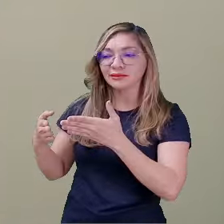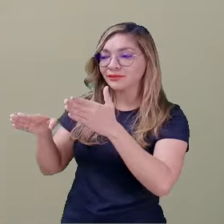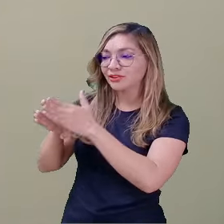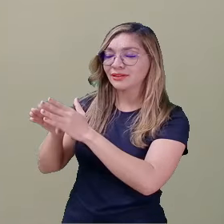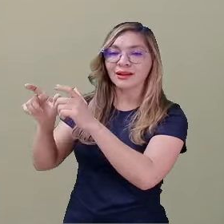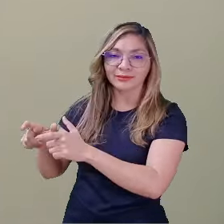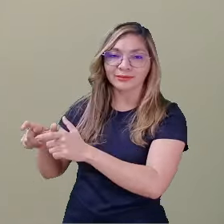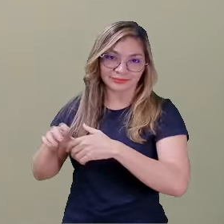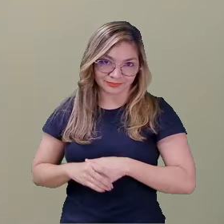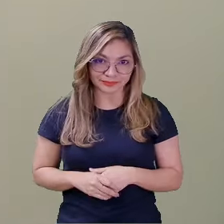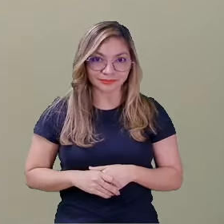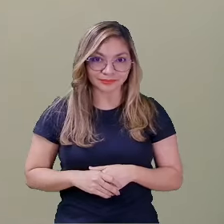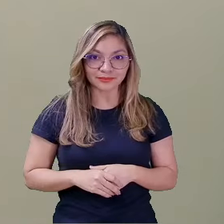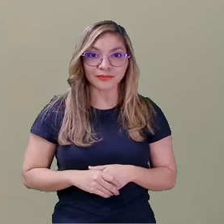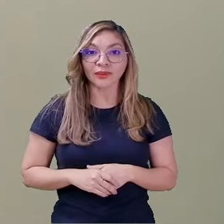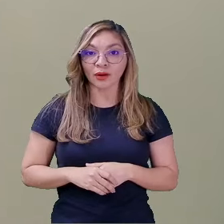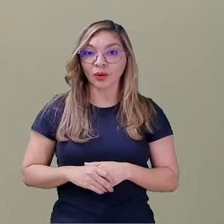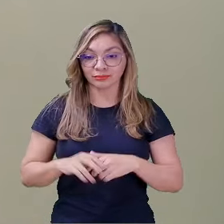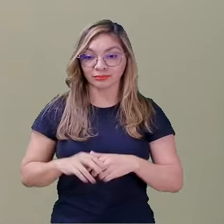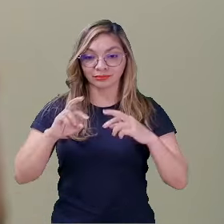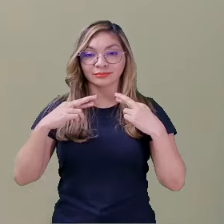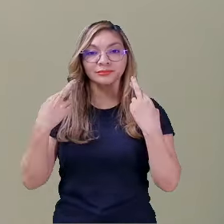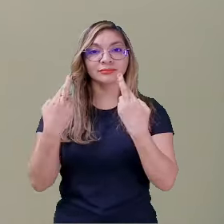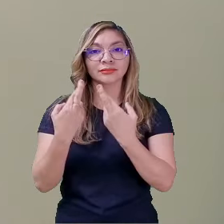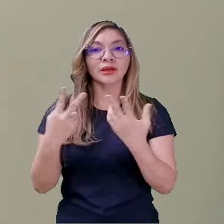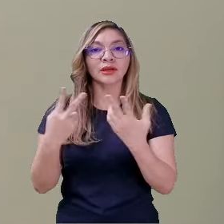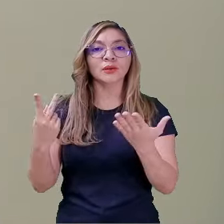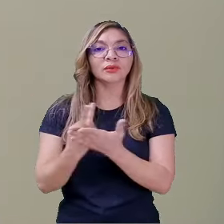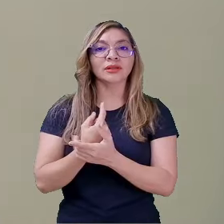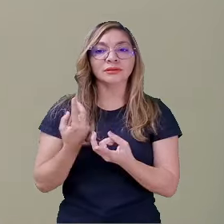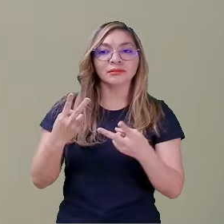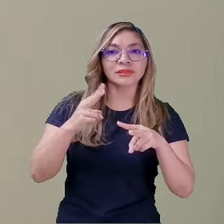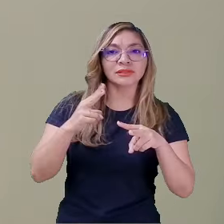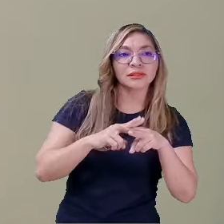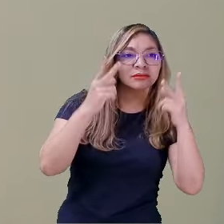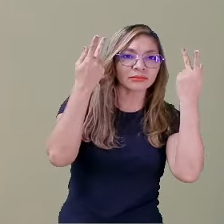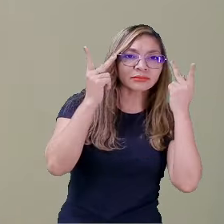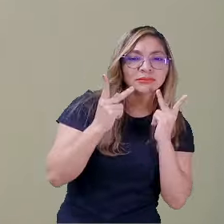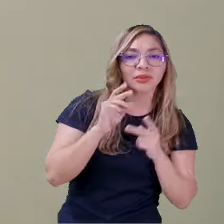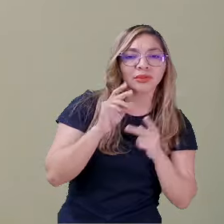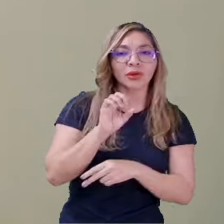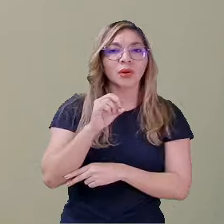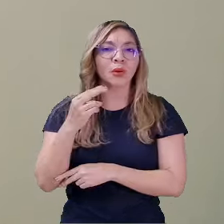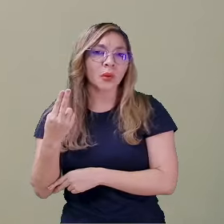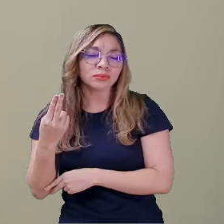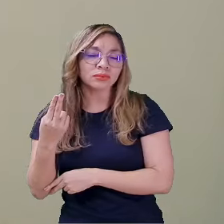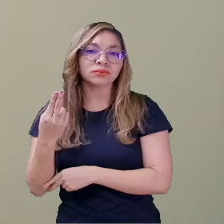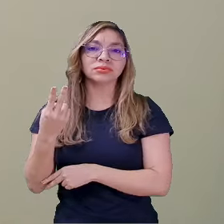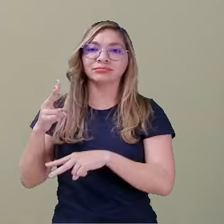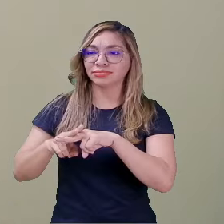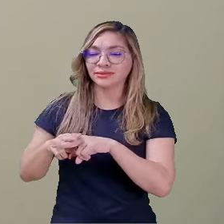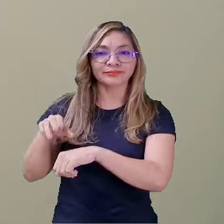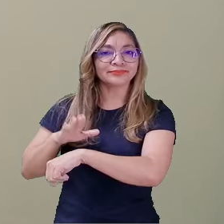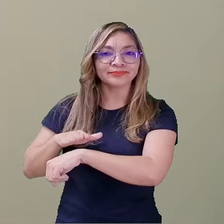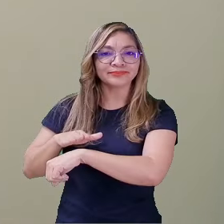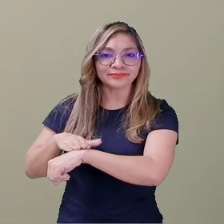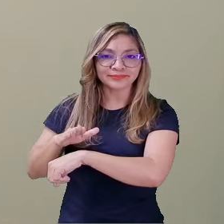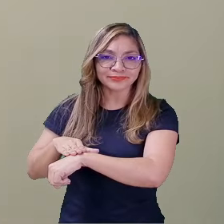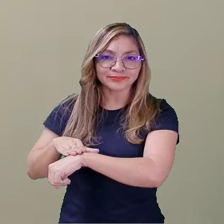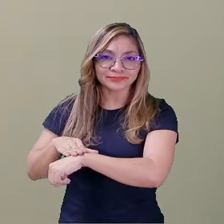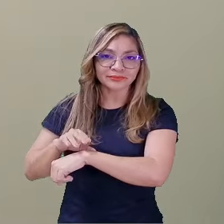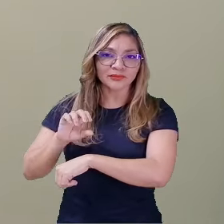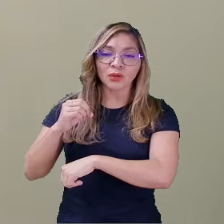de custódia, elas ocorrem quando há uma prisão, seja uma prisão em flagrante ou uma preventiva, ou uma prisão civil,